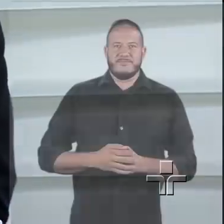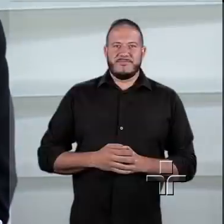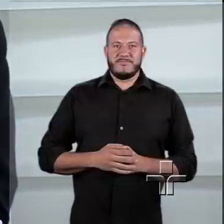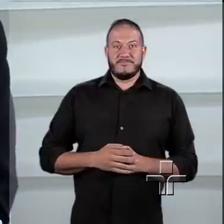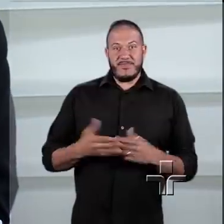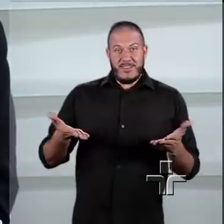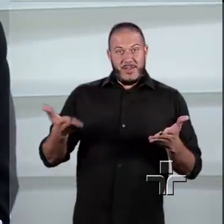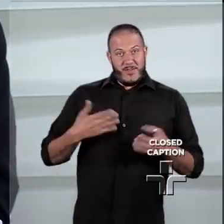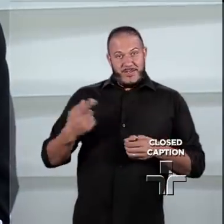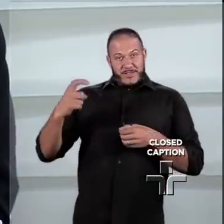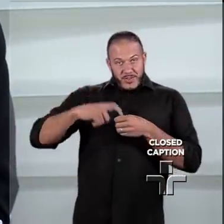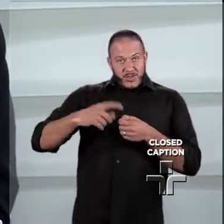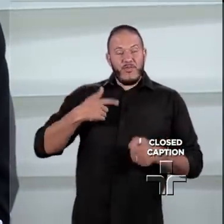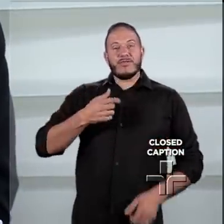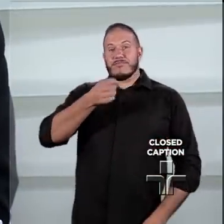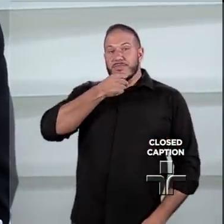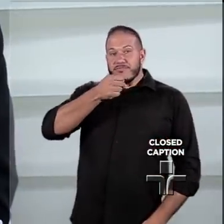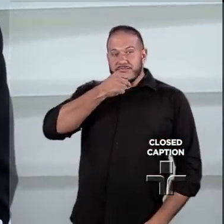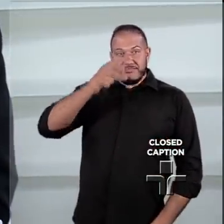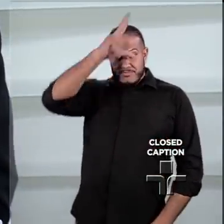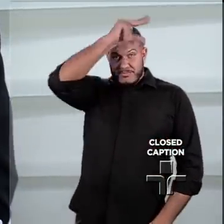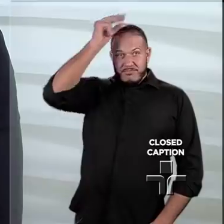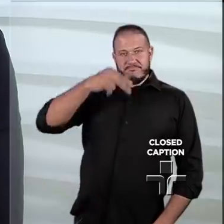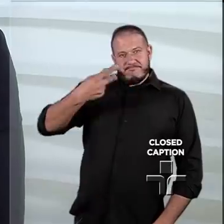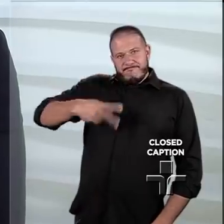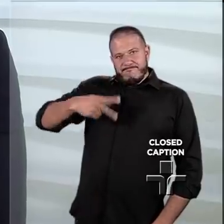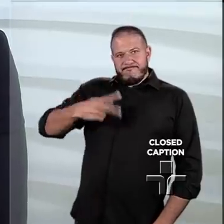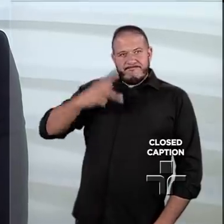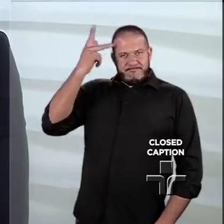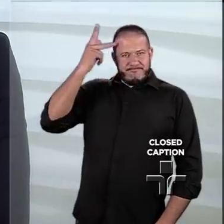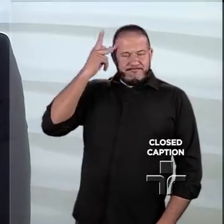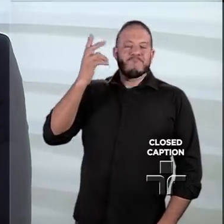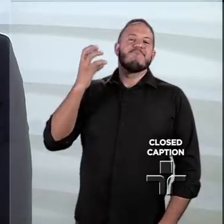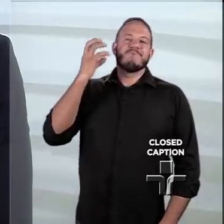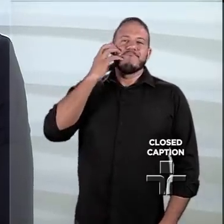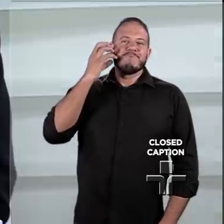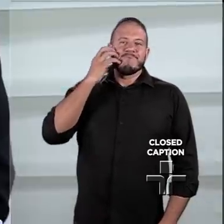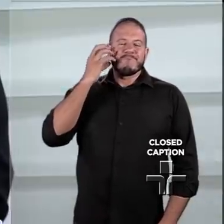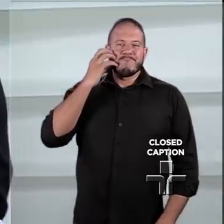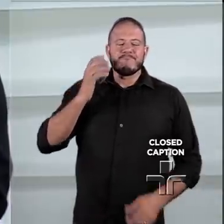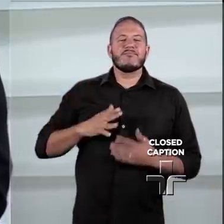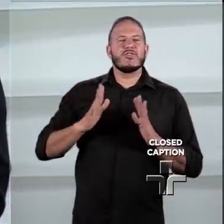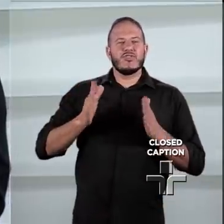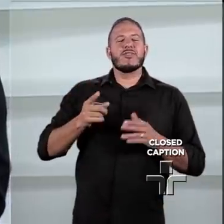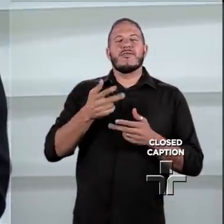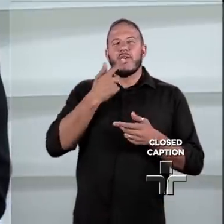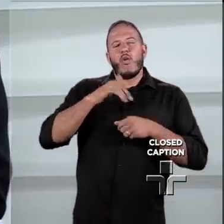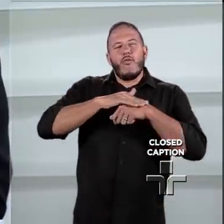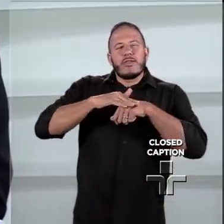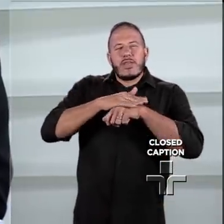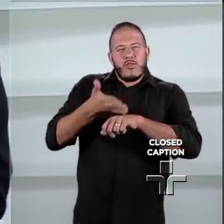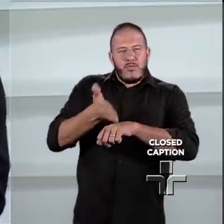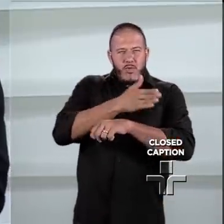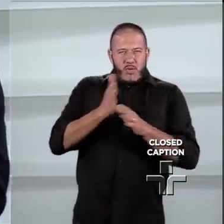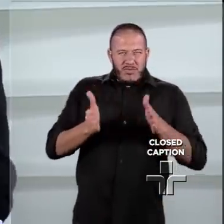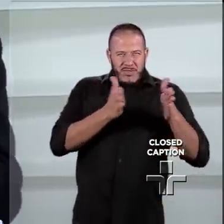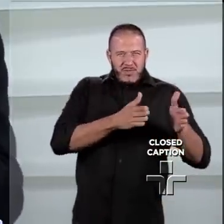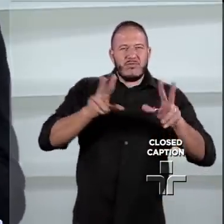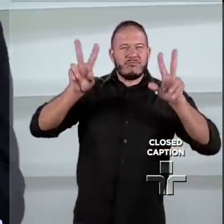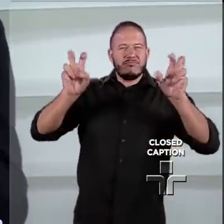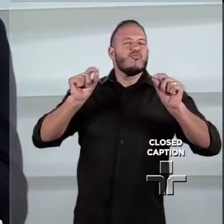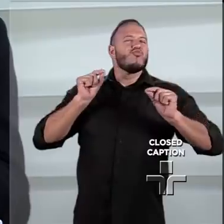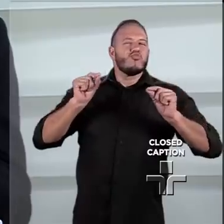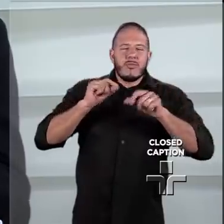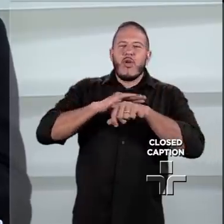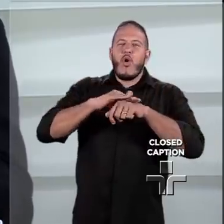Estamos de volta com a entrevista do prefeito de São Paulo, Bruno Covas. Estávamos falando no bloco anterior sobre as